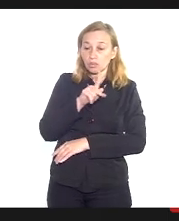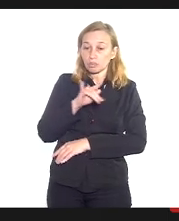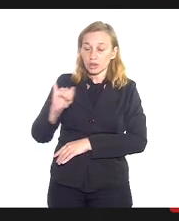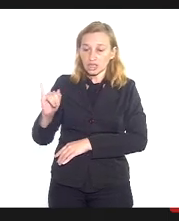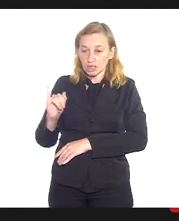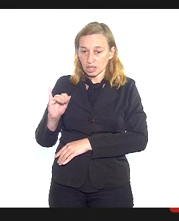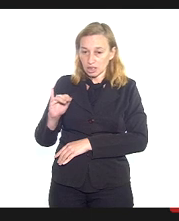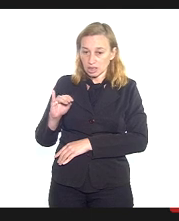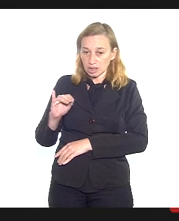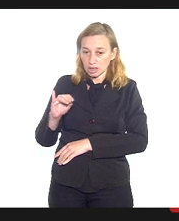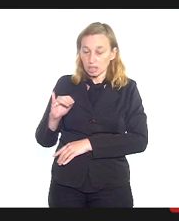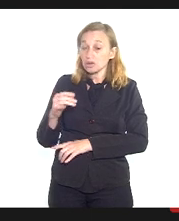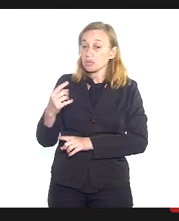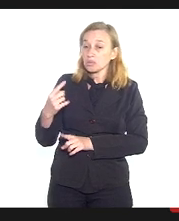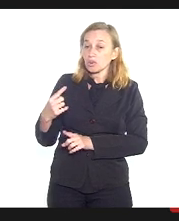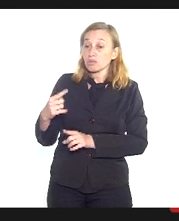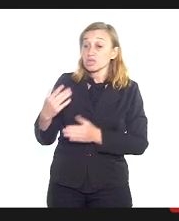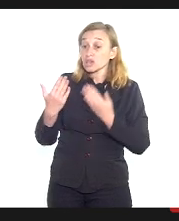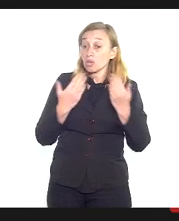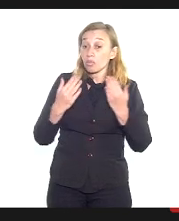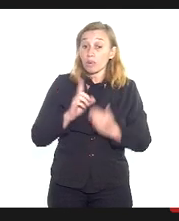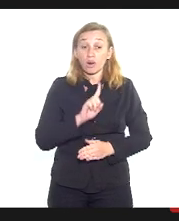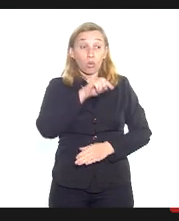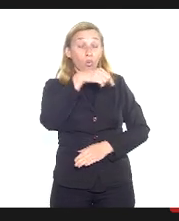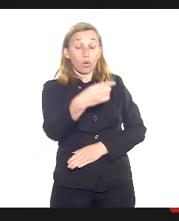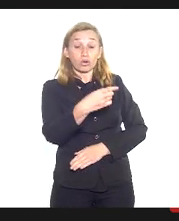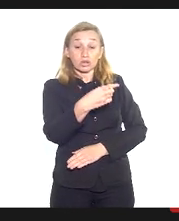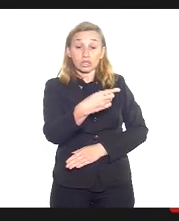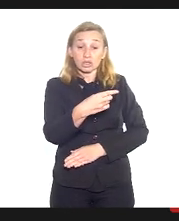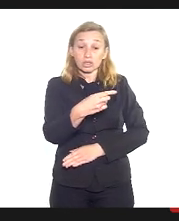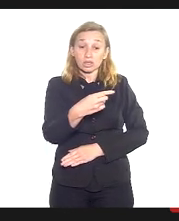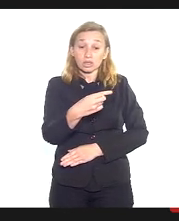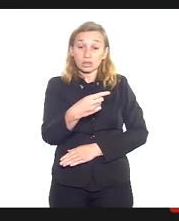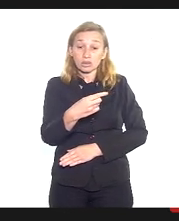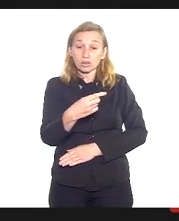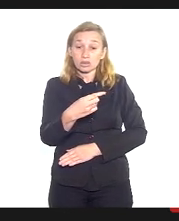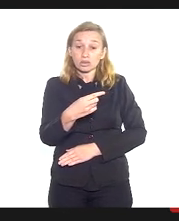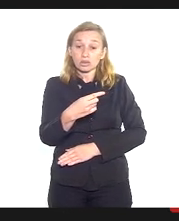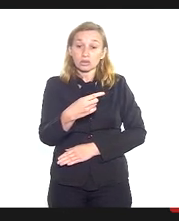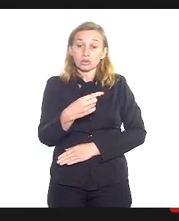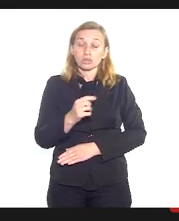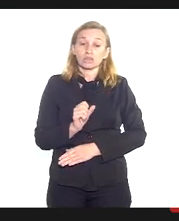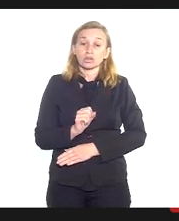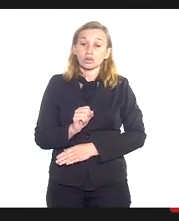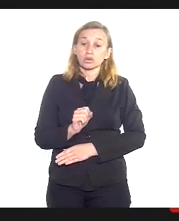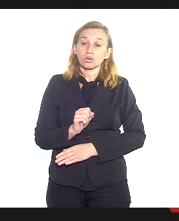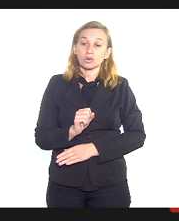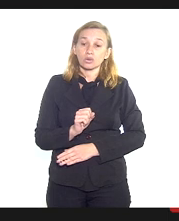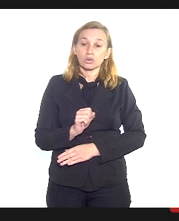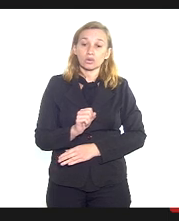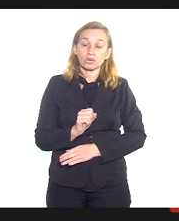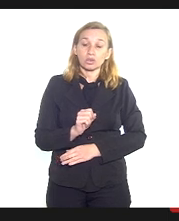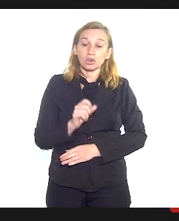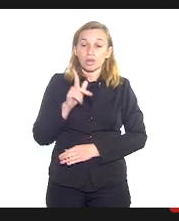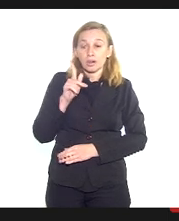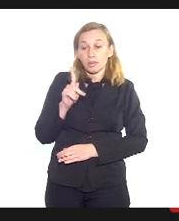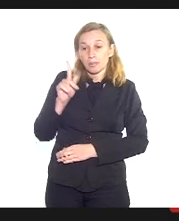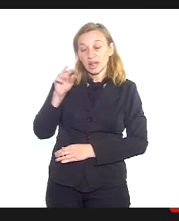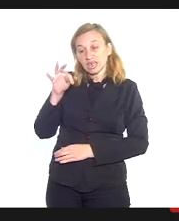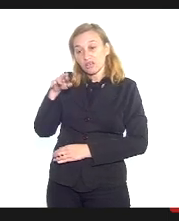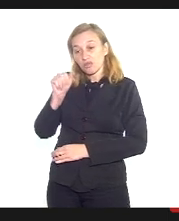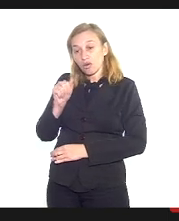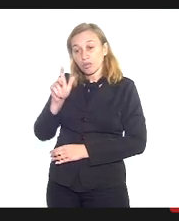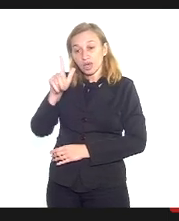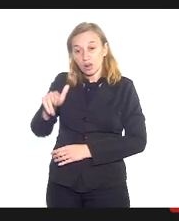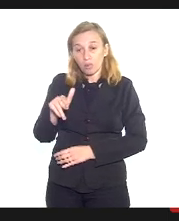PIC basicamente é uma metodologia que você compara com uma outra, um custo de apretamento que você compara com uma outra plataforma semelhante. Ou